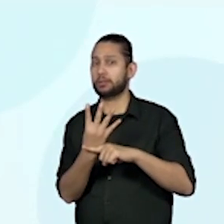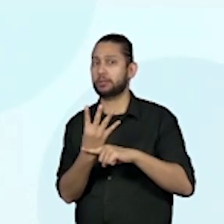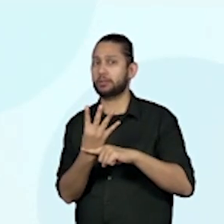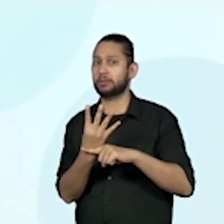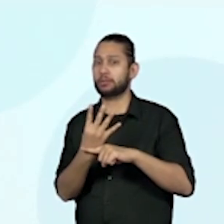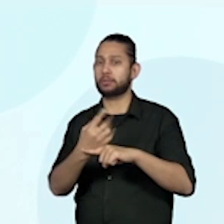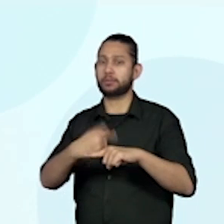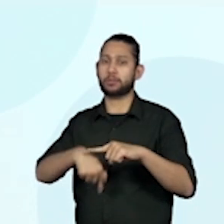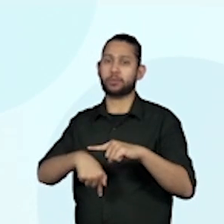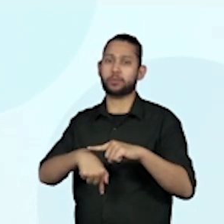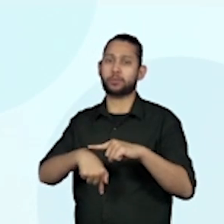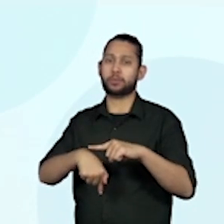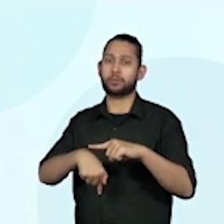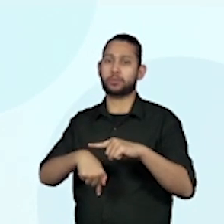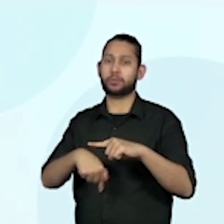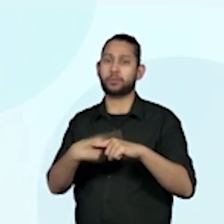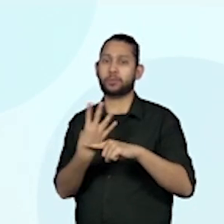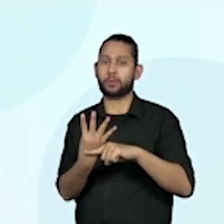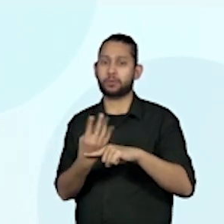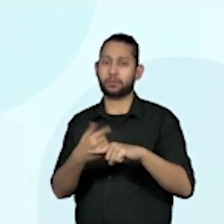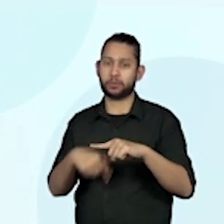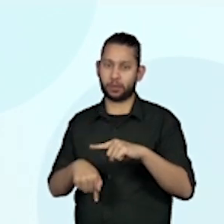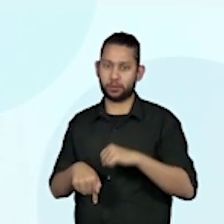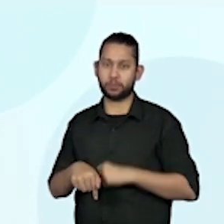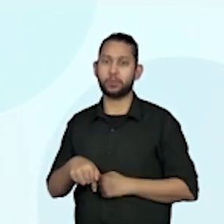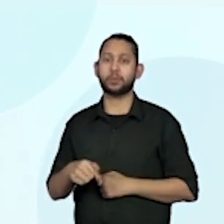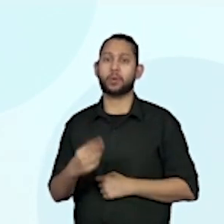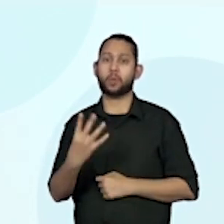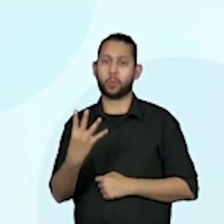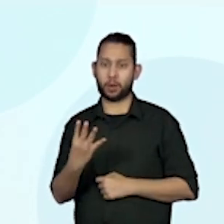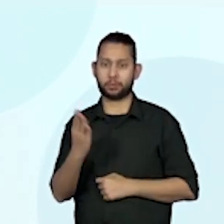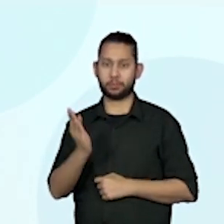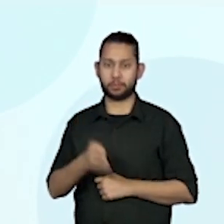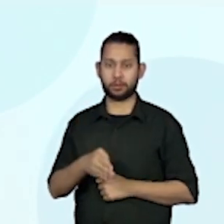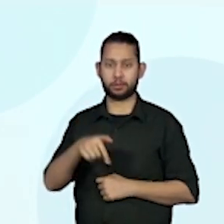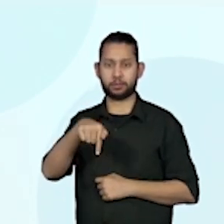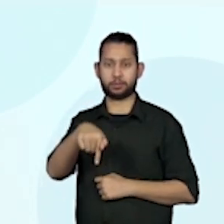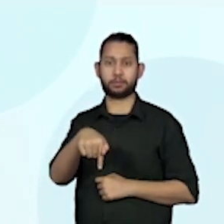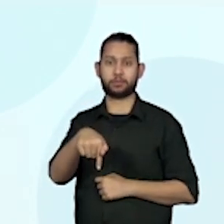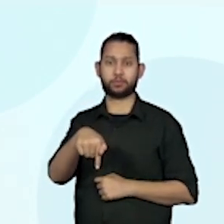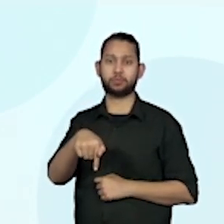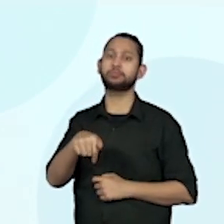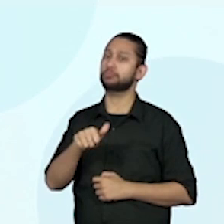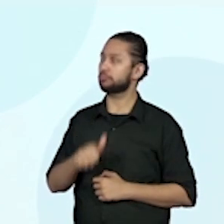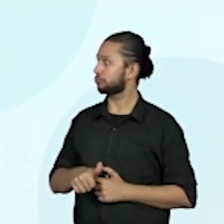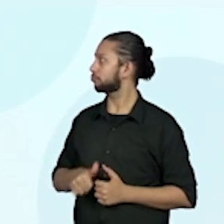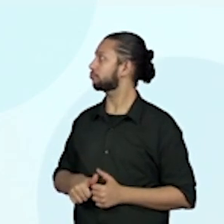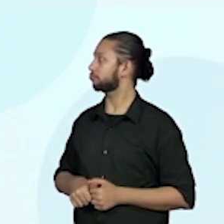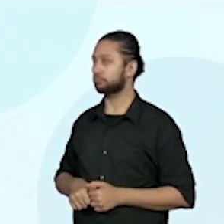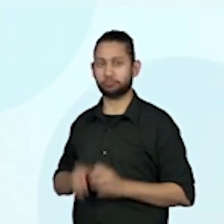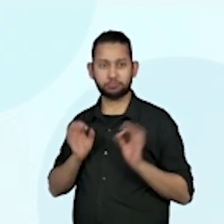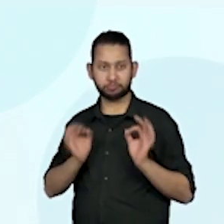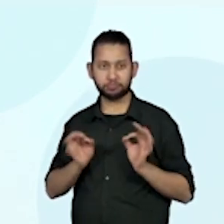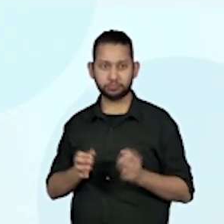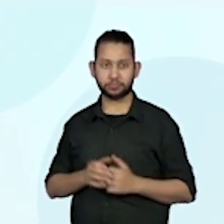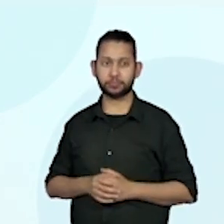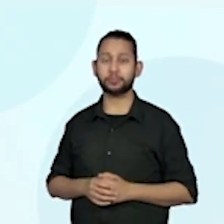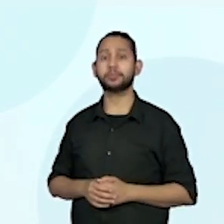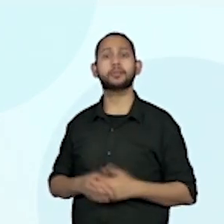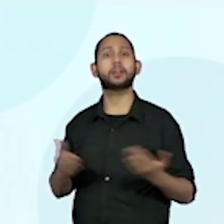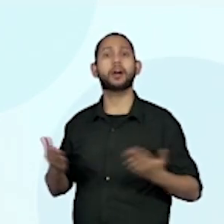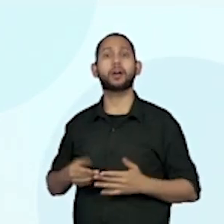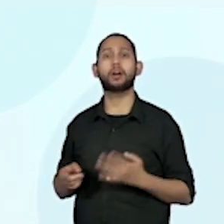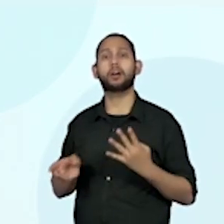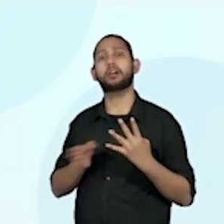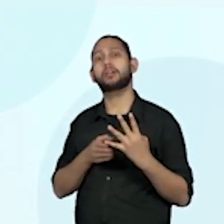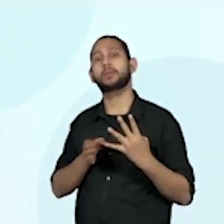4/7. Ou 4/6. sétimos, certo? E aqui,